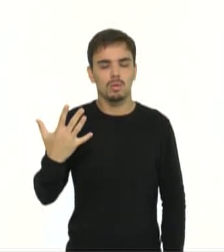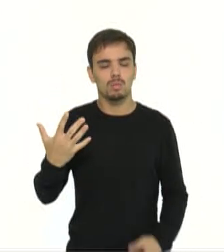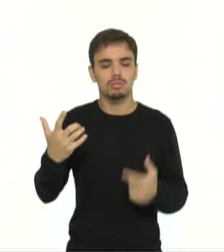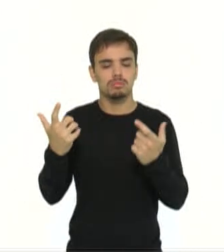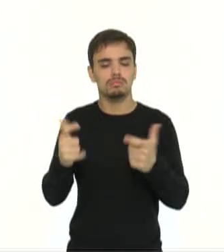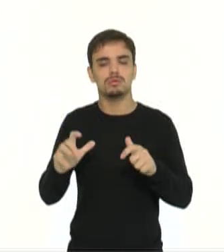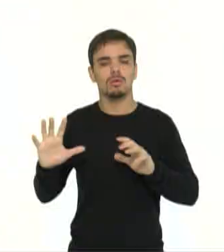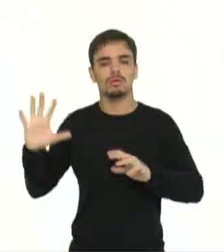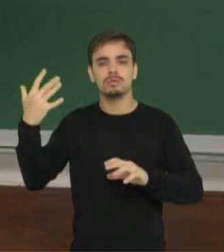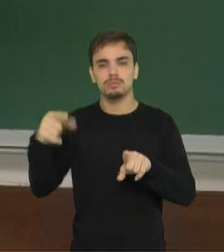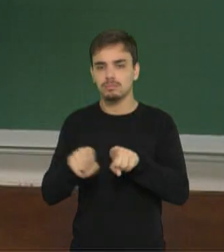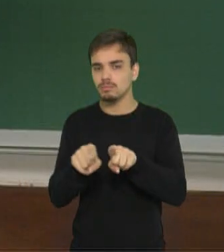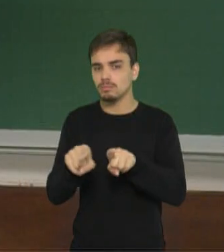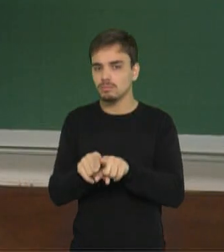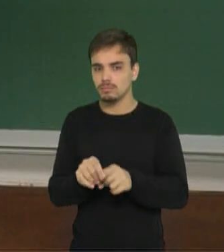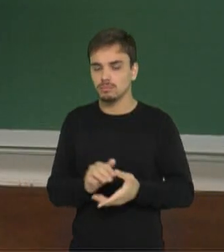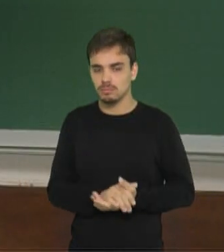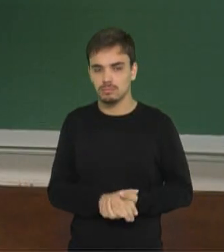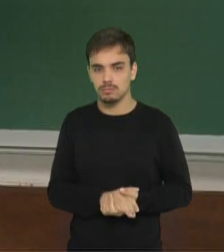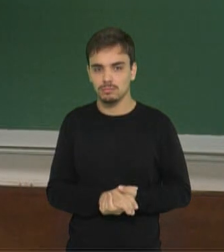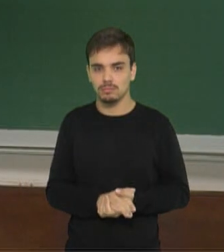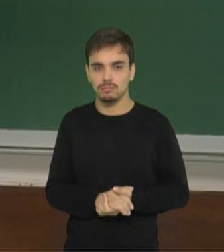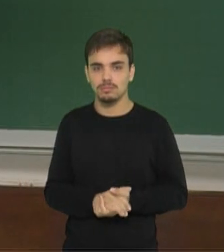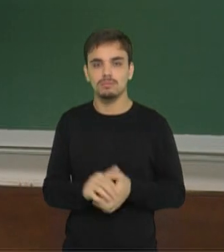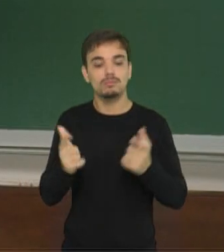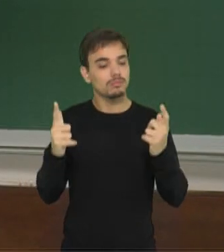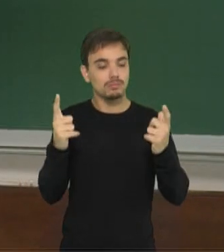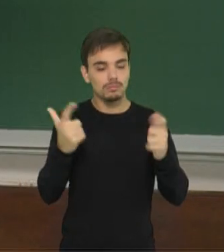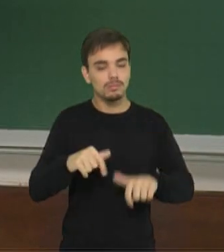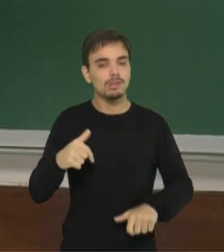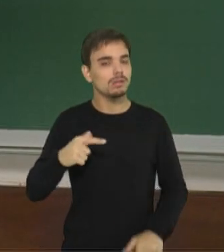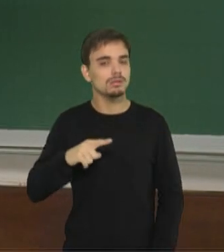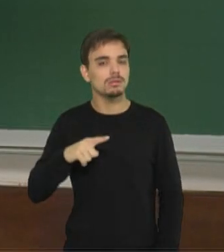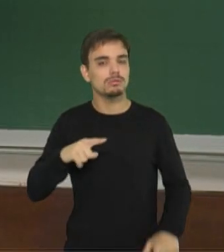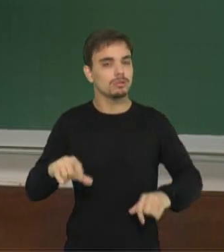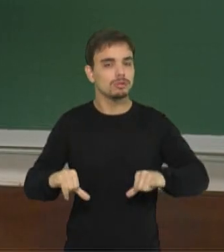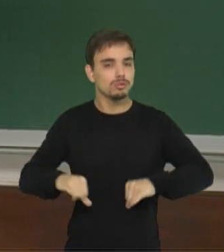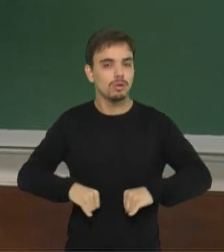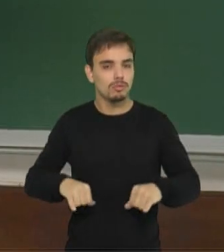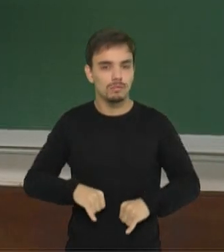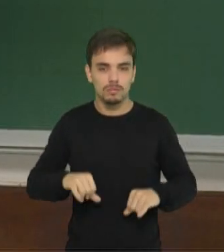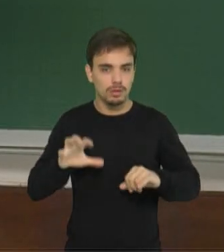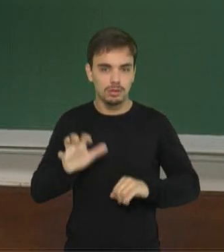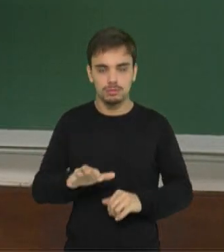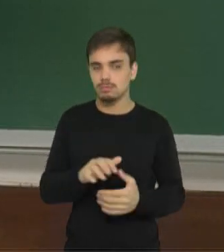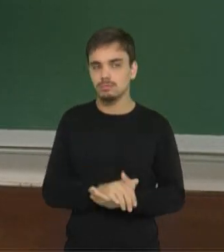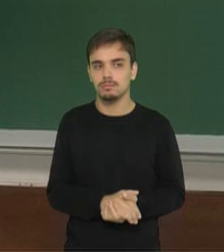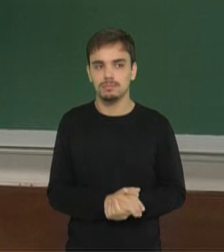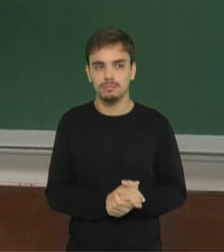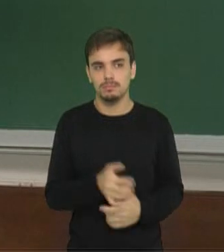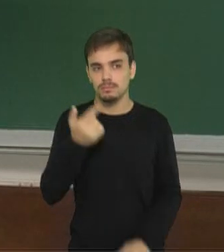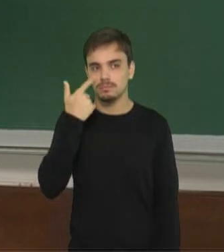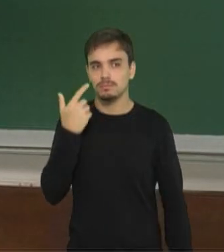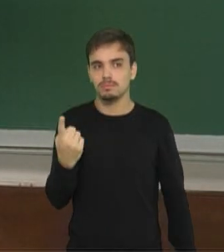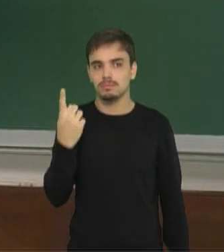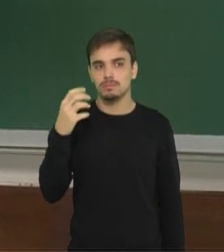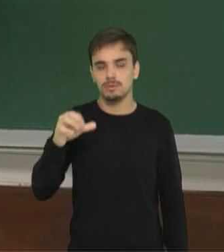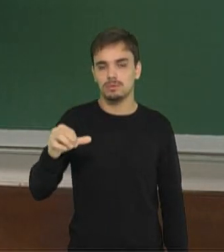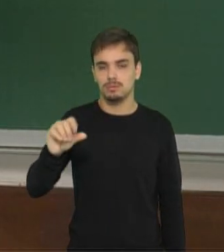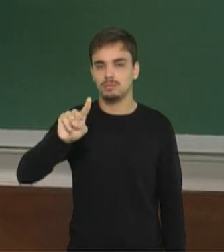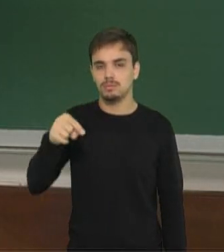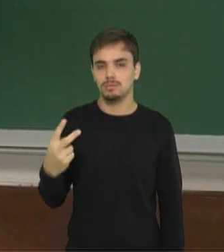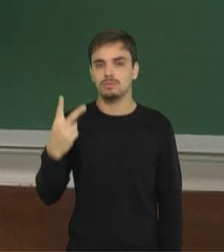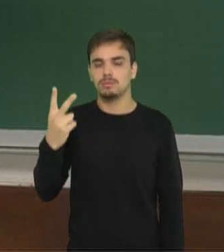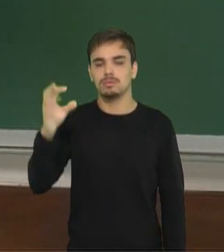Eles perguntaram onde que esses adolescentes sofreram o bullying. E aí,